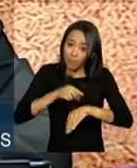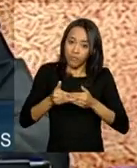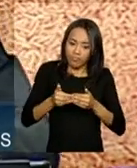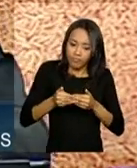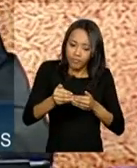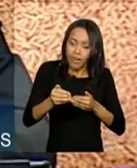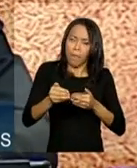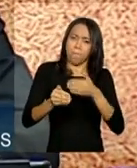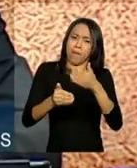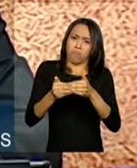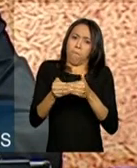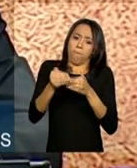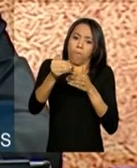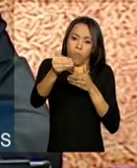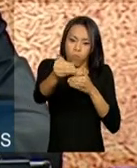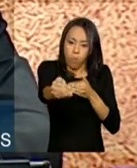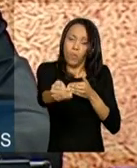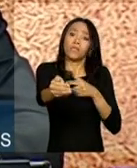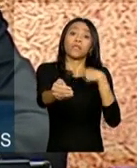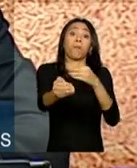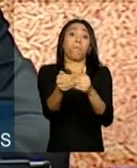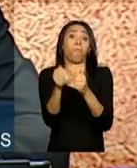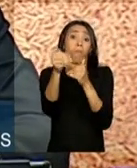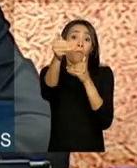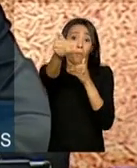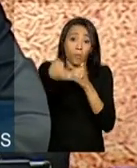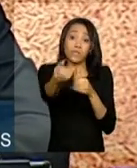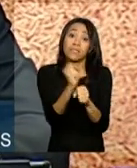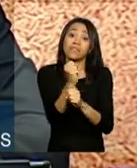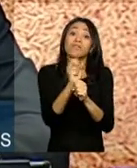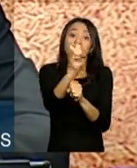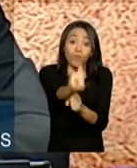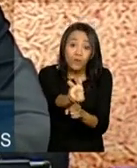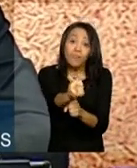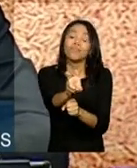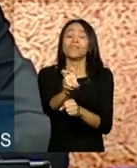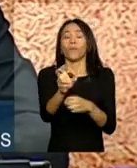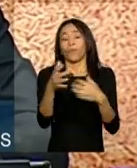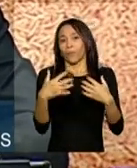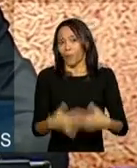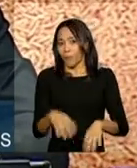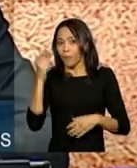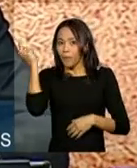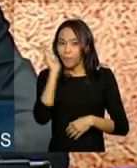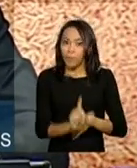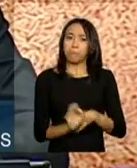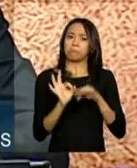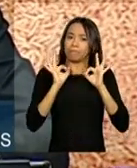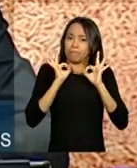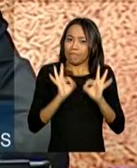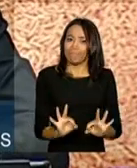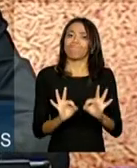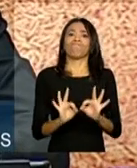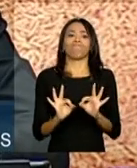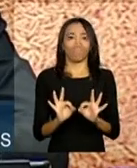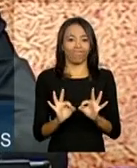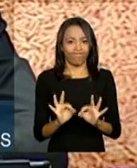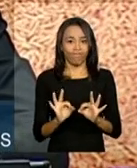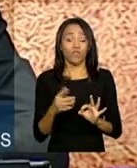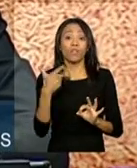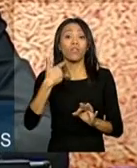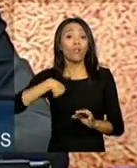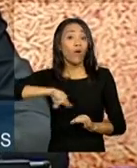eh postergando a terceira dose para daqui a 5 anos nós teremos uma resposta imunológica mais robusta ou seja nós